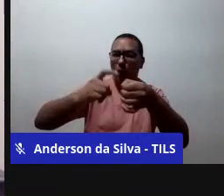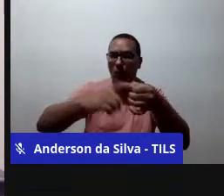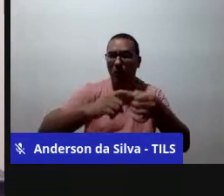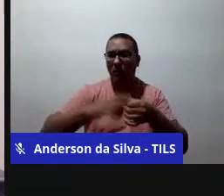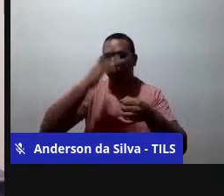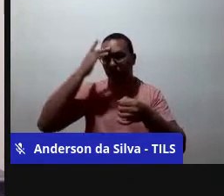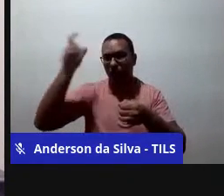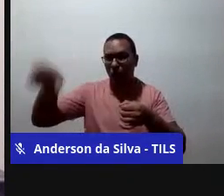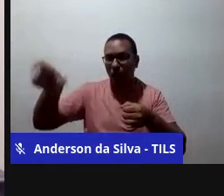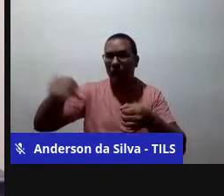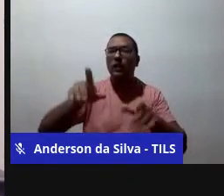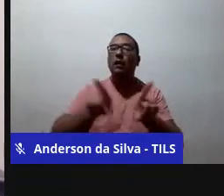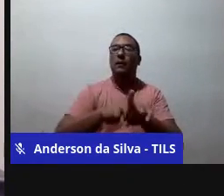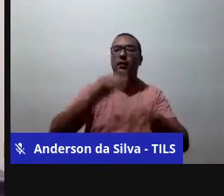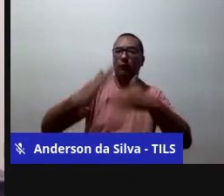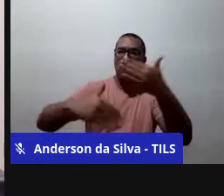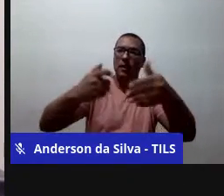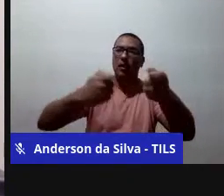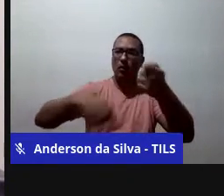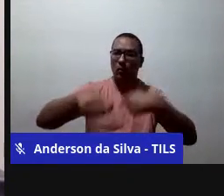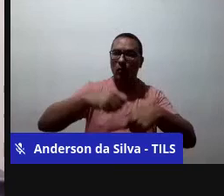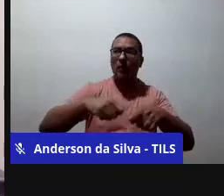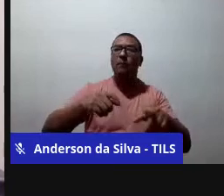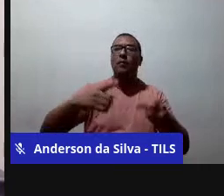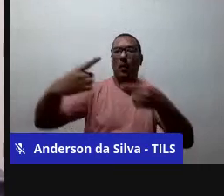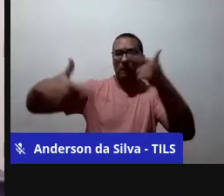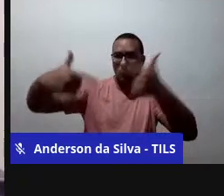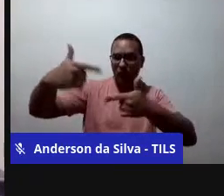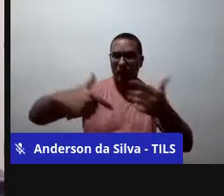econômico, políticas urbanas,